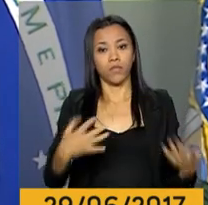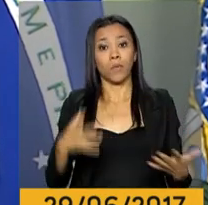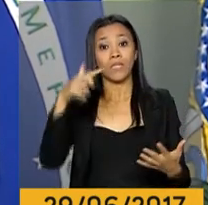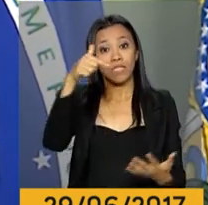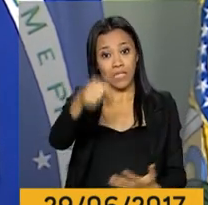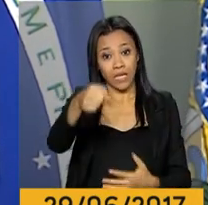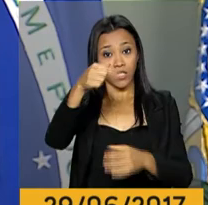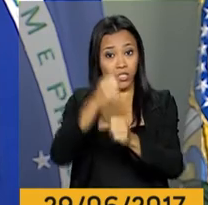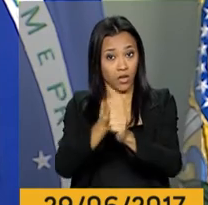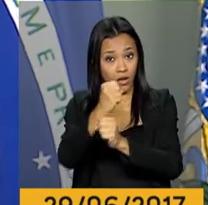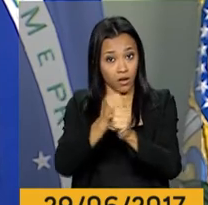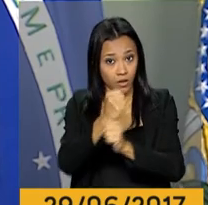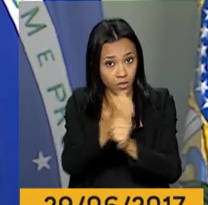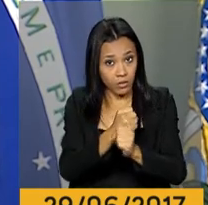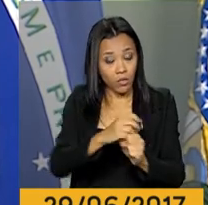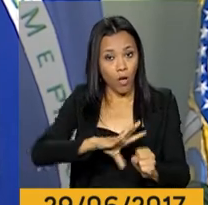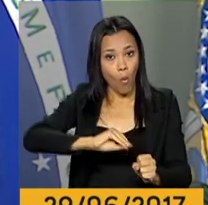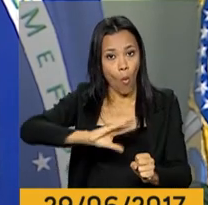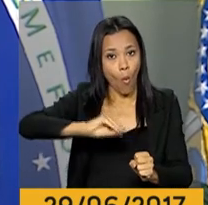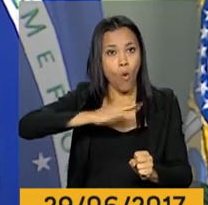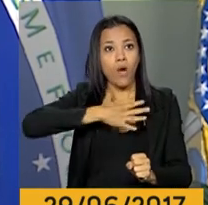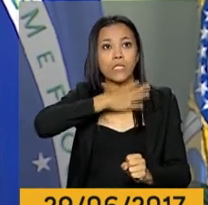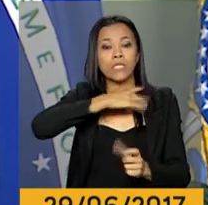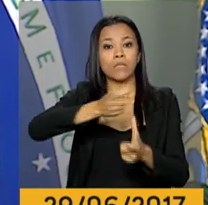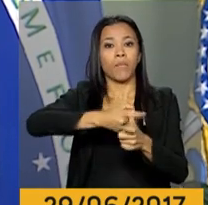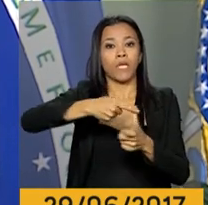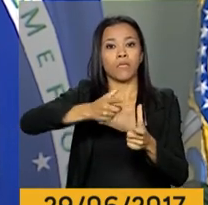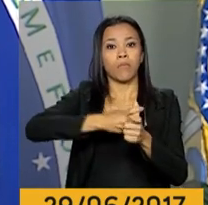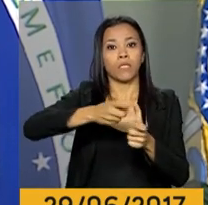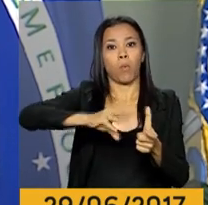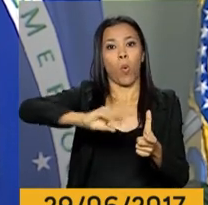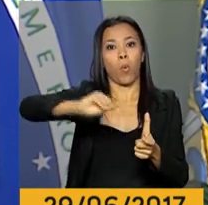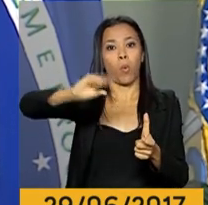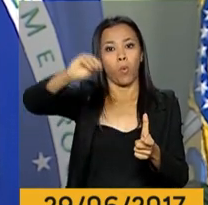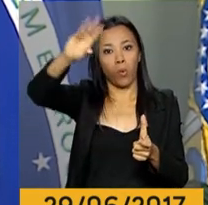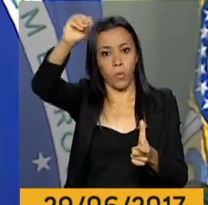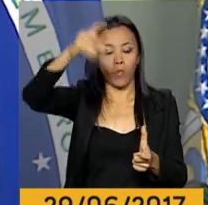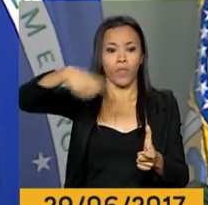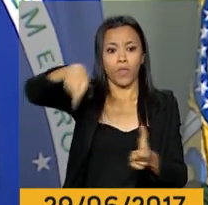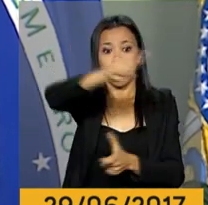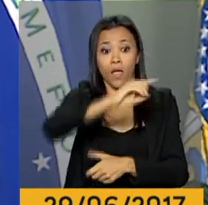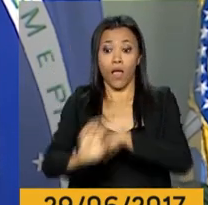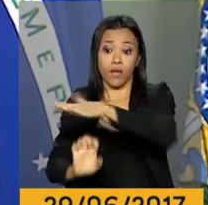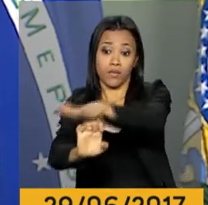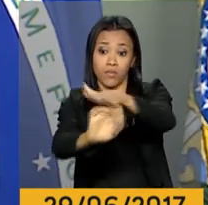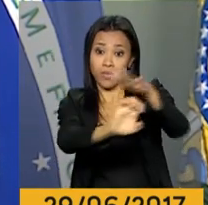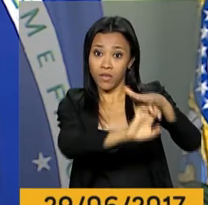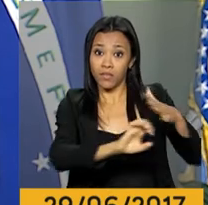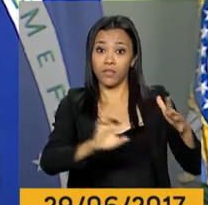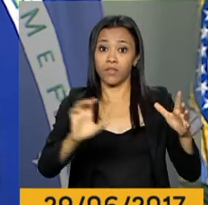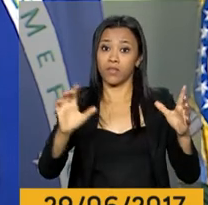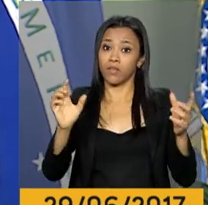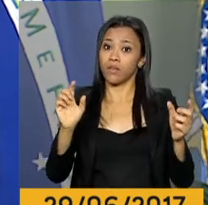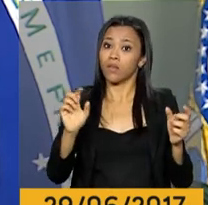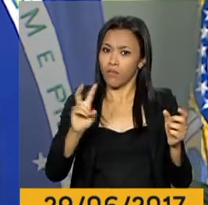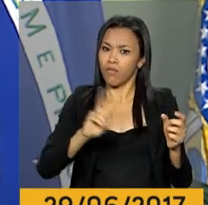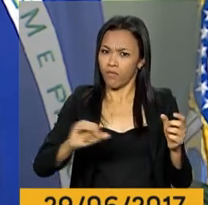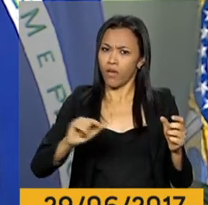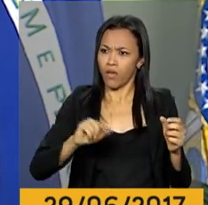acentuado de suas dívidas as estatais federais viram reduzir seu endividamento e